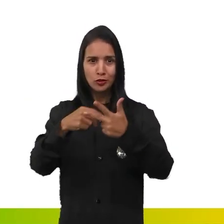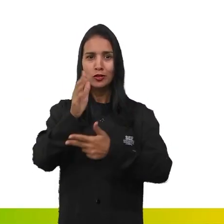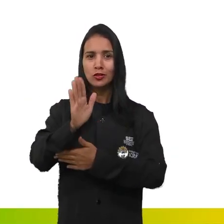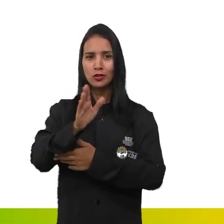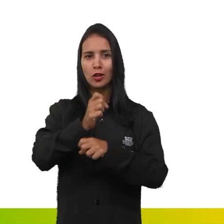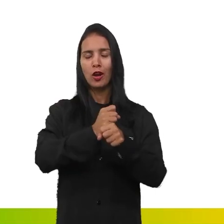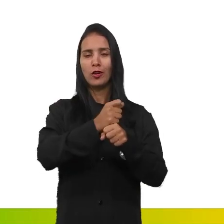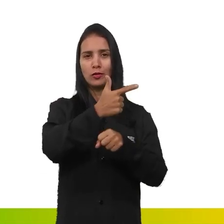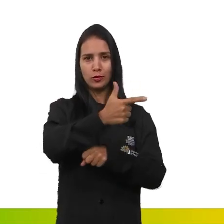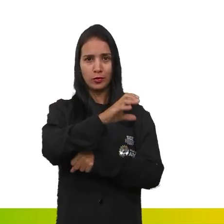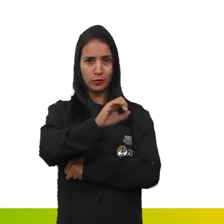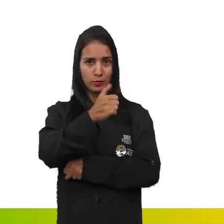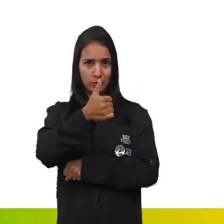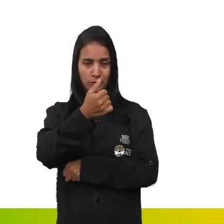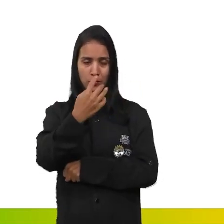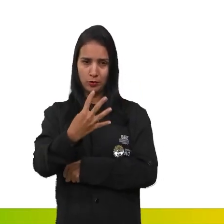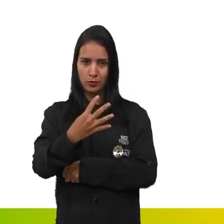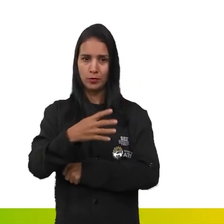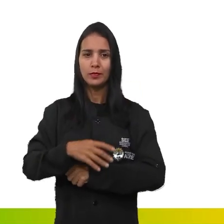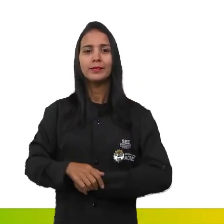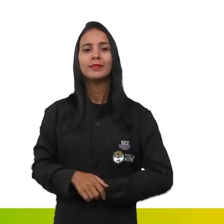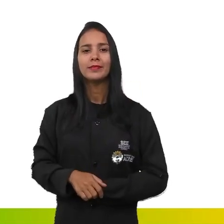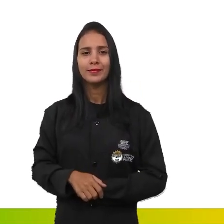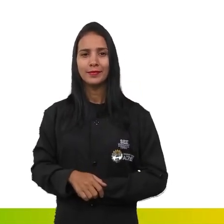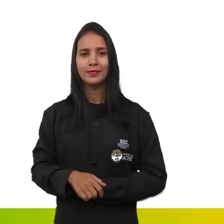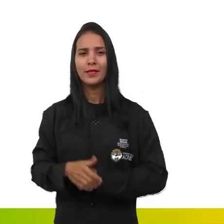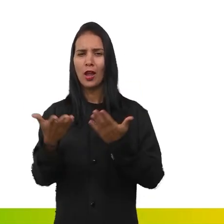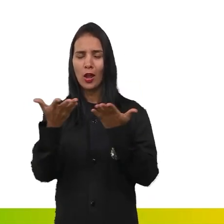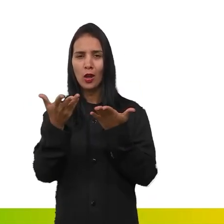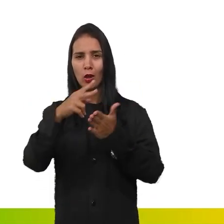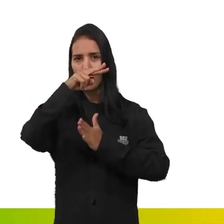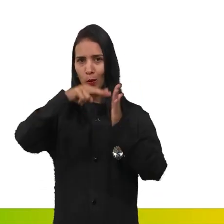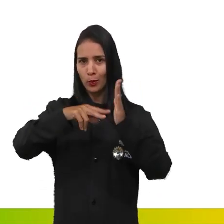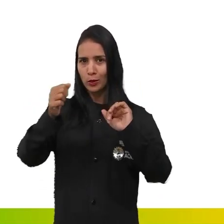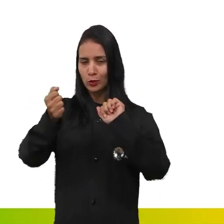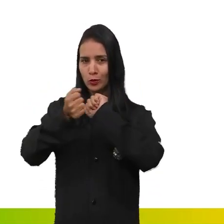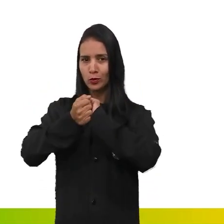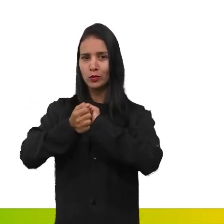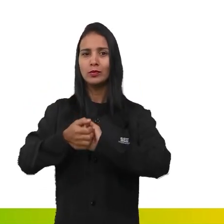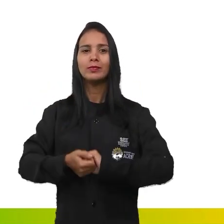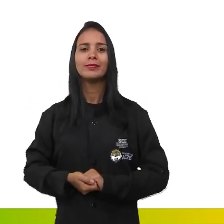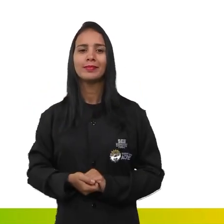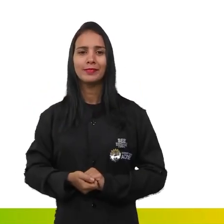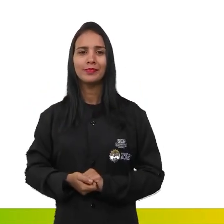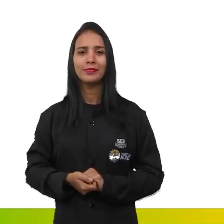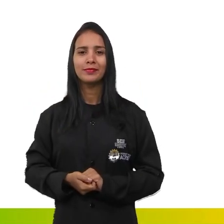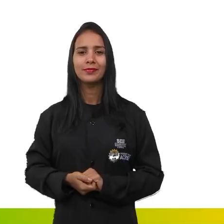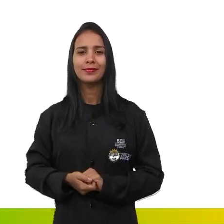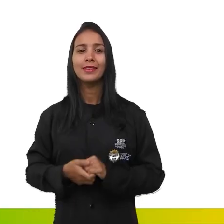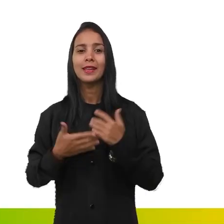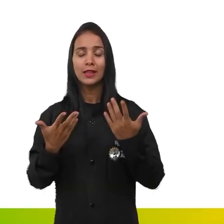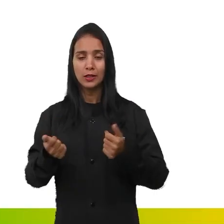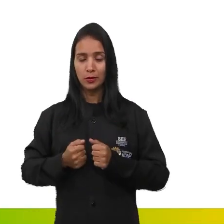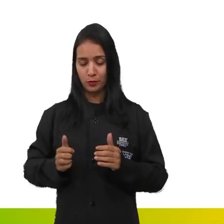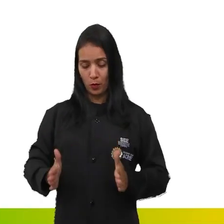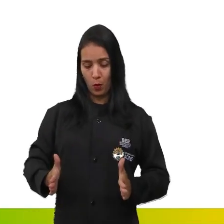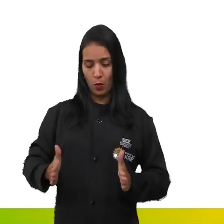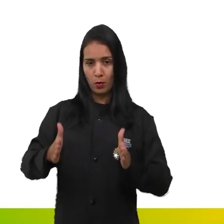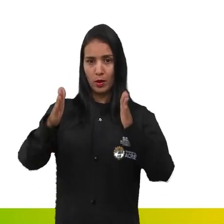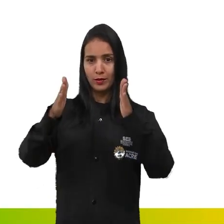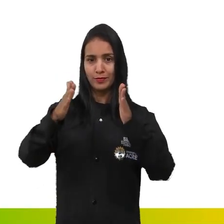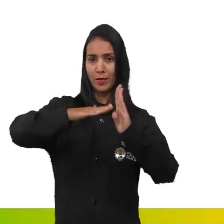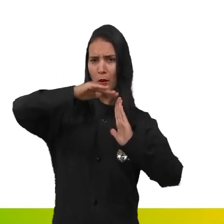Deixa eu ler, aí nós vamos entender e vamos resolver juntos. Uma lata de tinta,